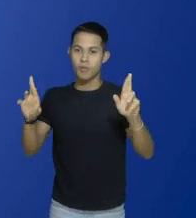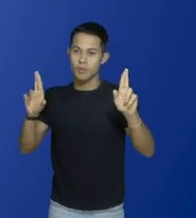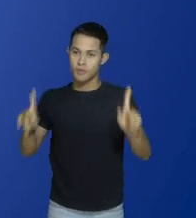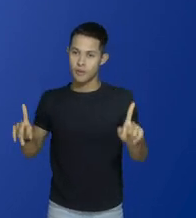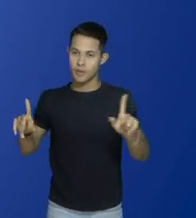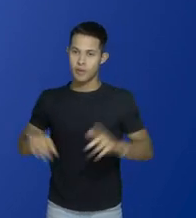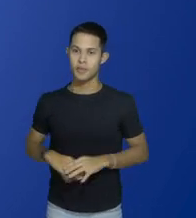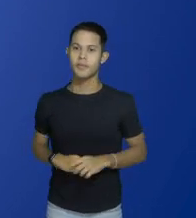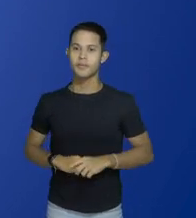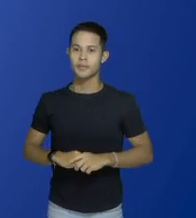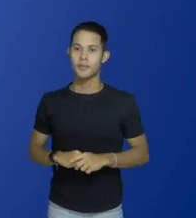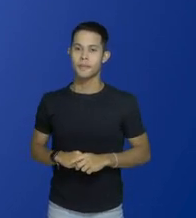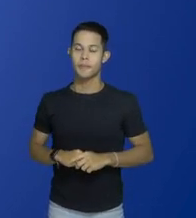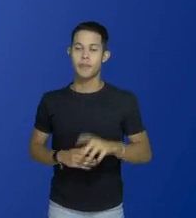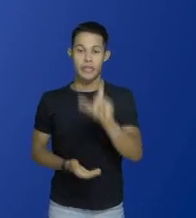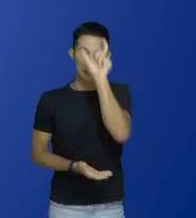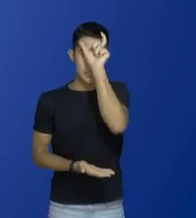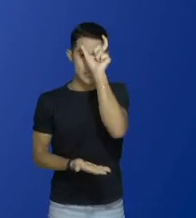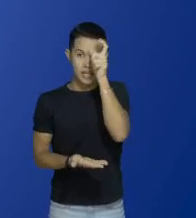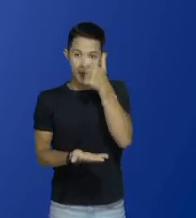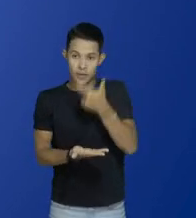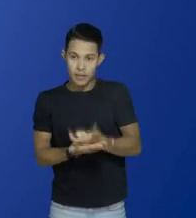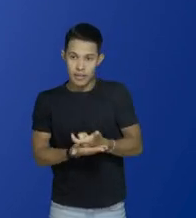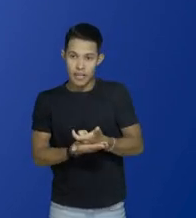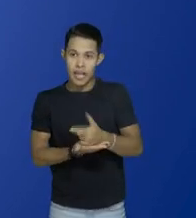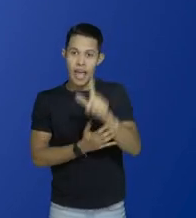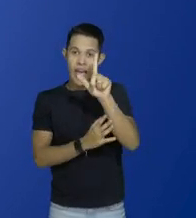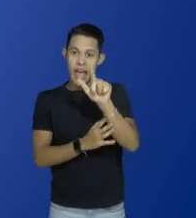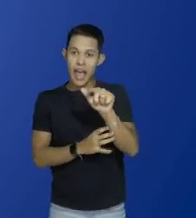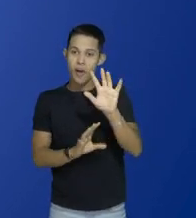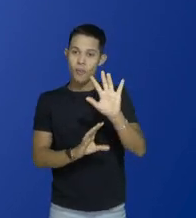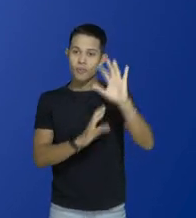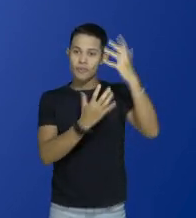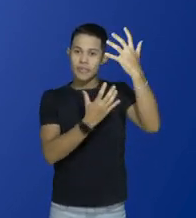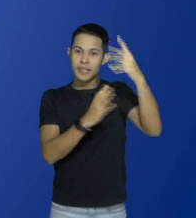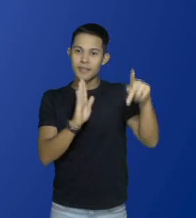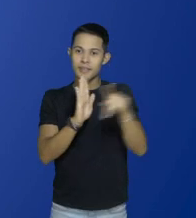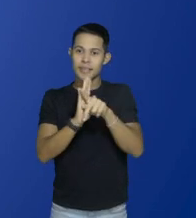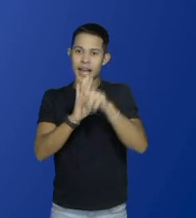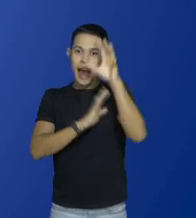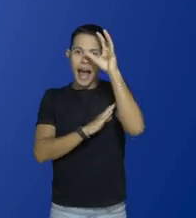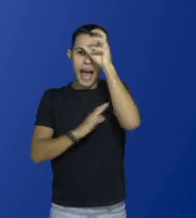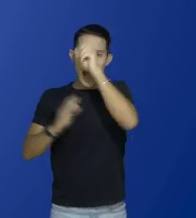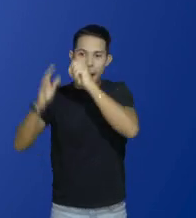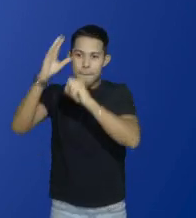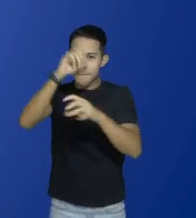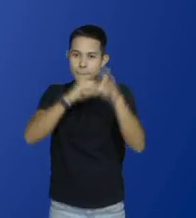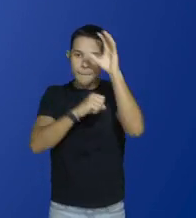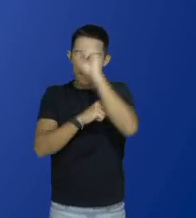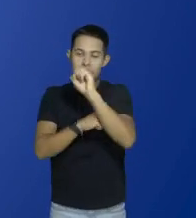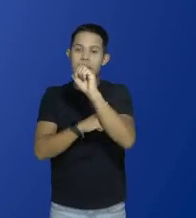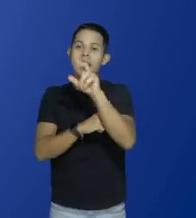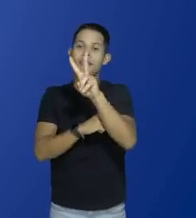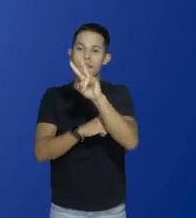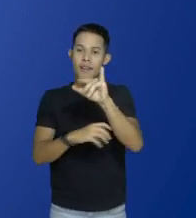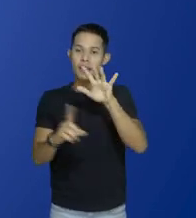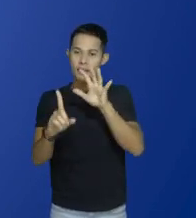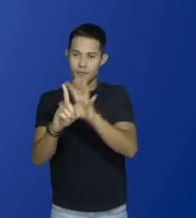Então, a dislexia é um transtorno específico da aprendizagem, que afeta a habilidade básica de leitura e linguagem,